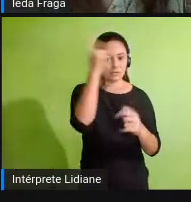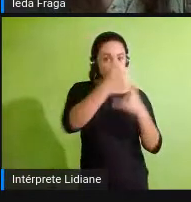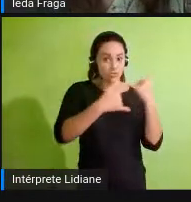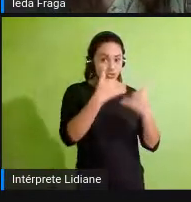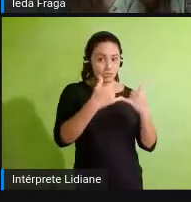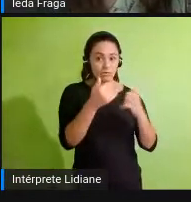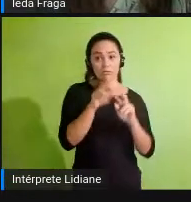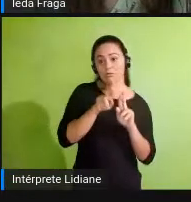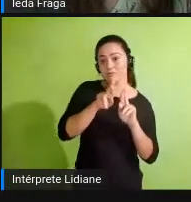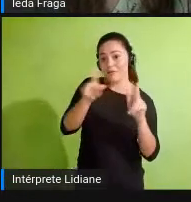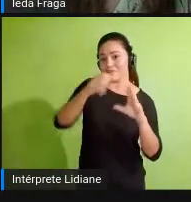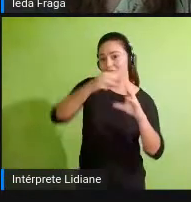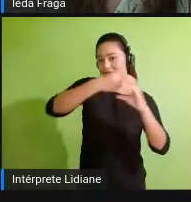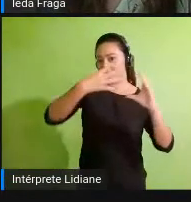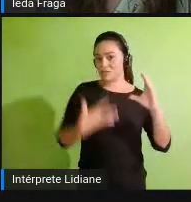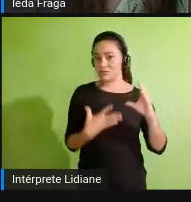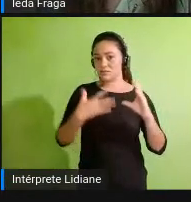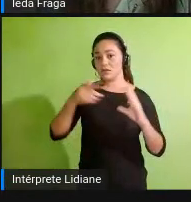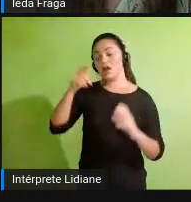ser?